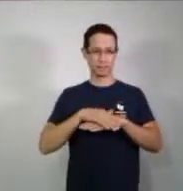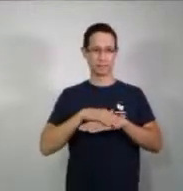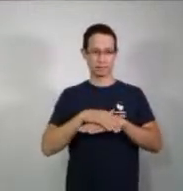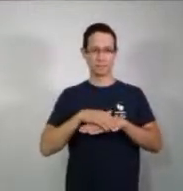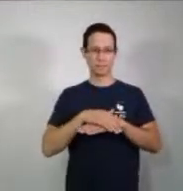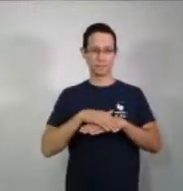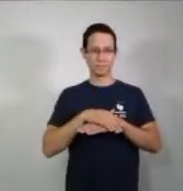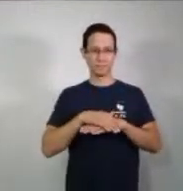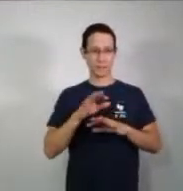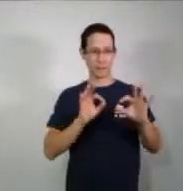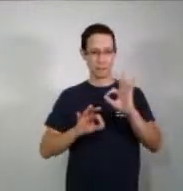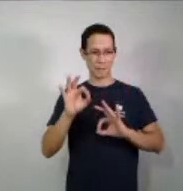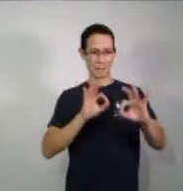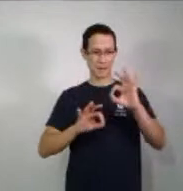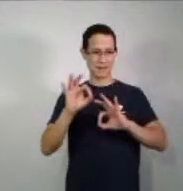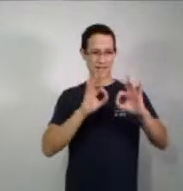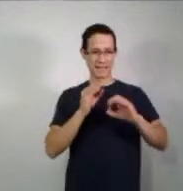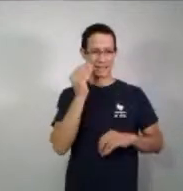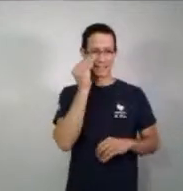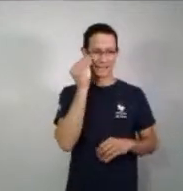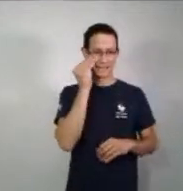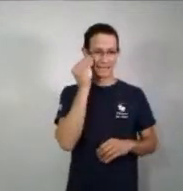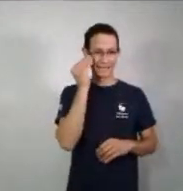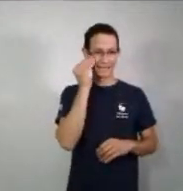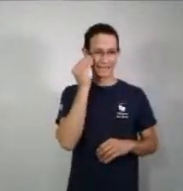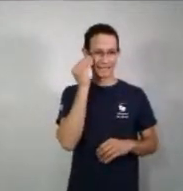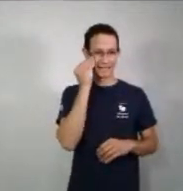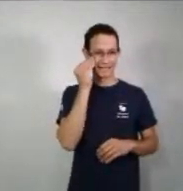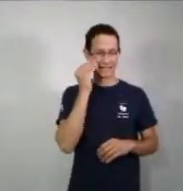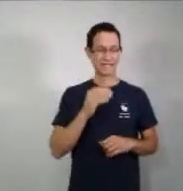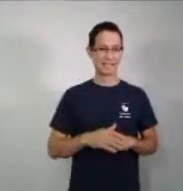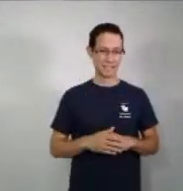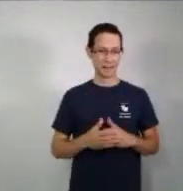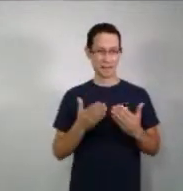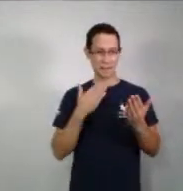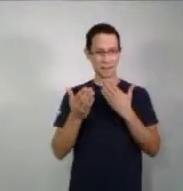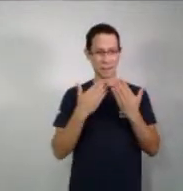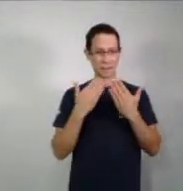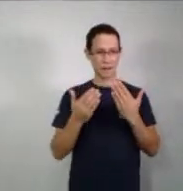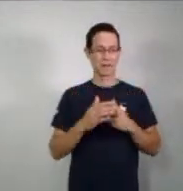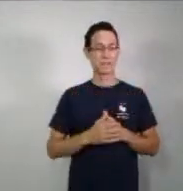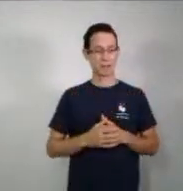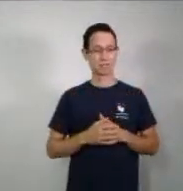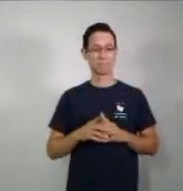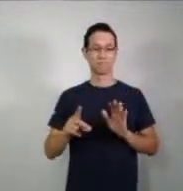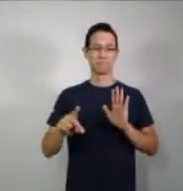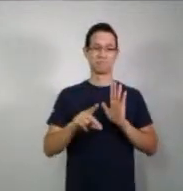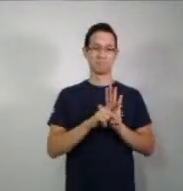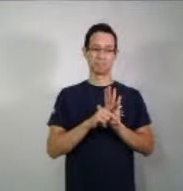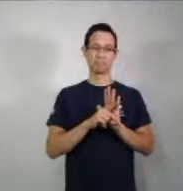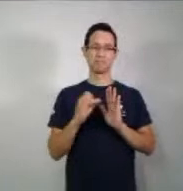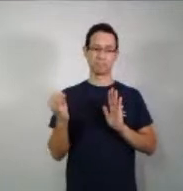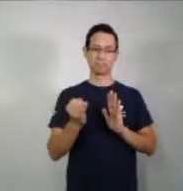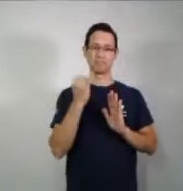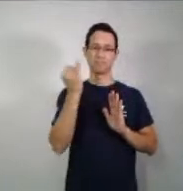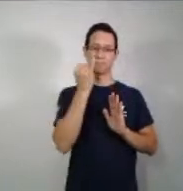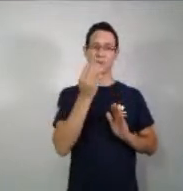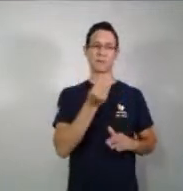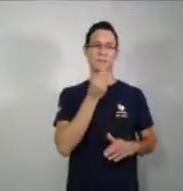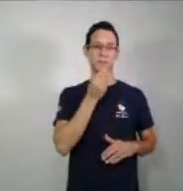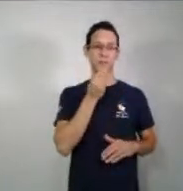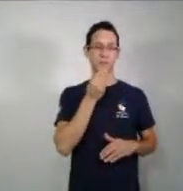na preparação dos testes aqui com a Nani de como é pertinente, assim, oportuno